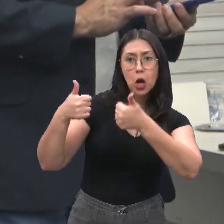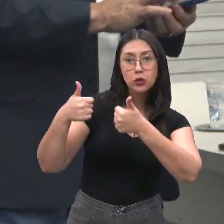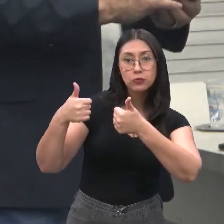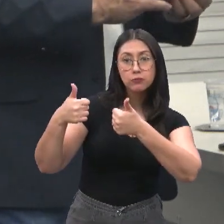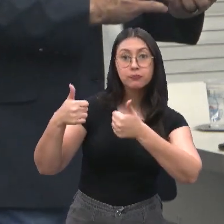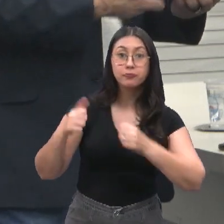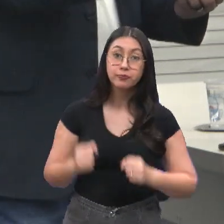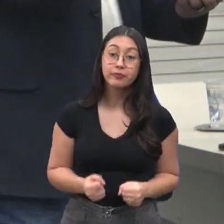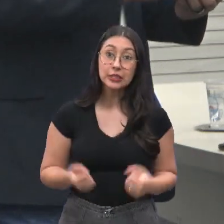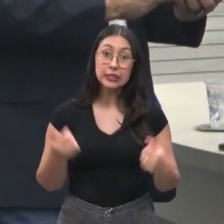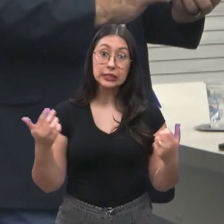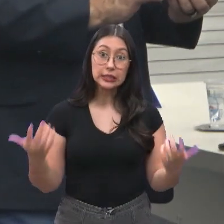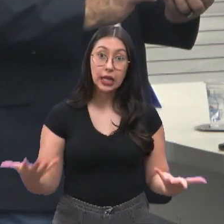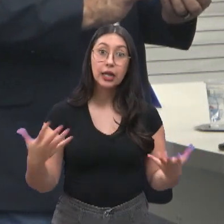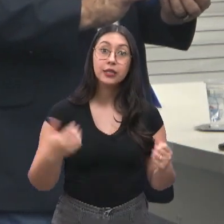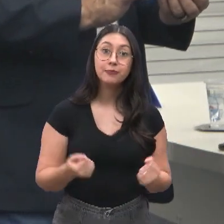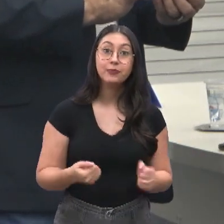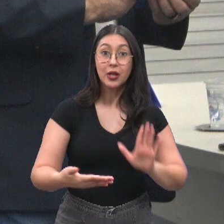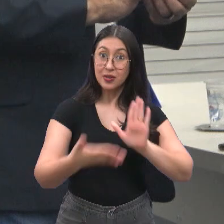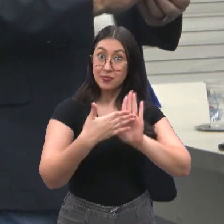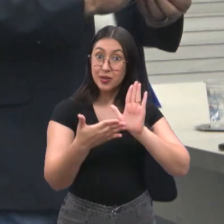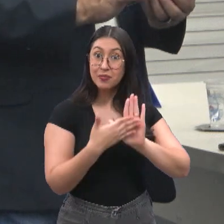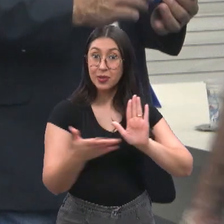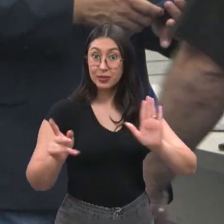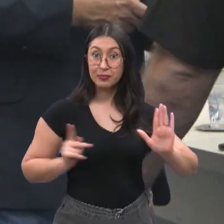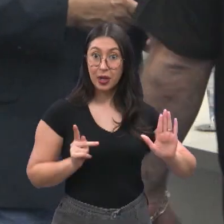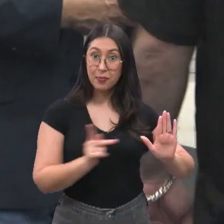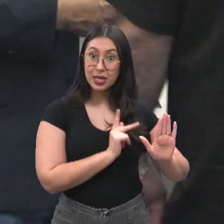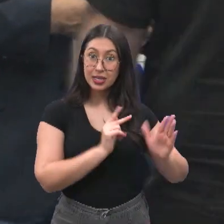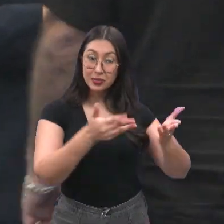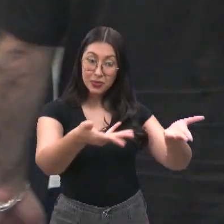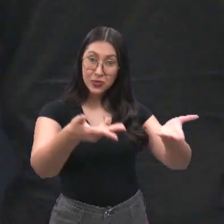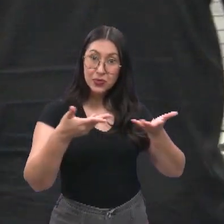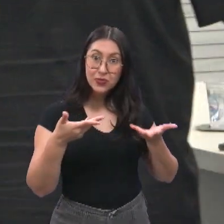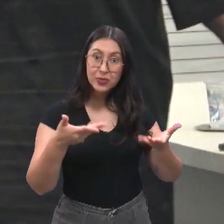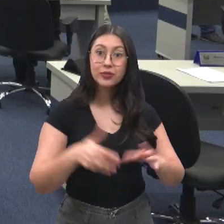E aí, a gente deixa a proposta do presidente para fazer esse convite.